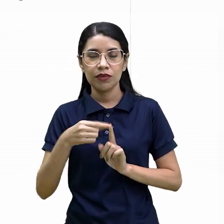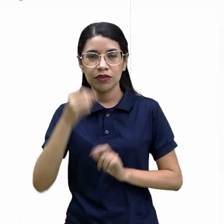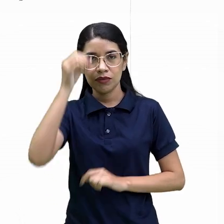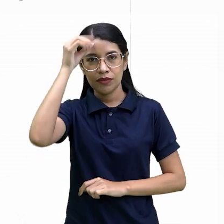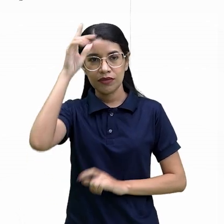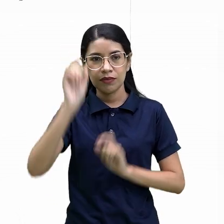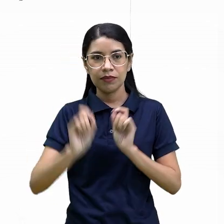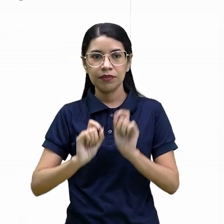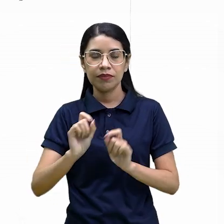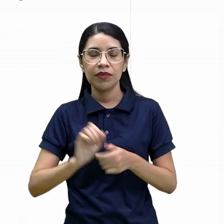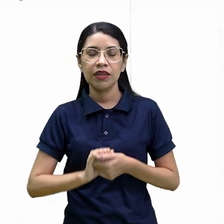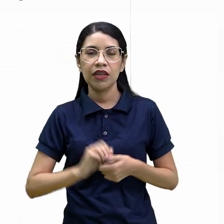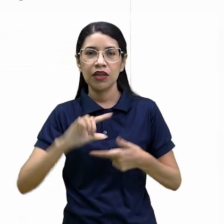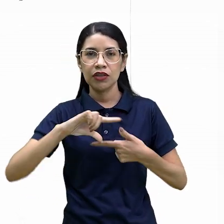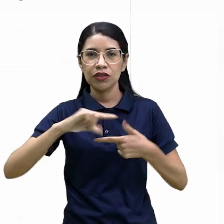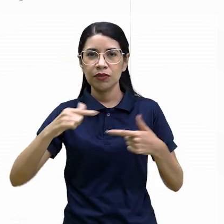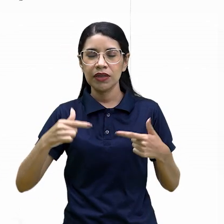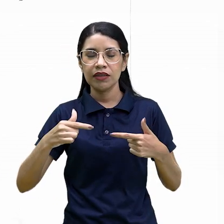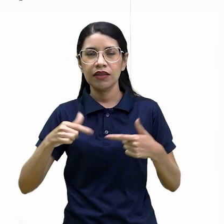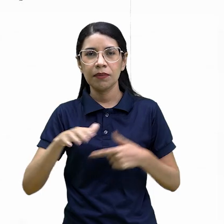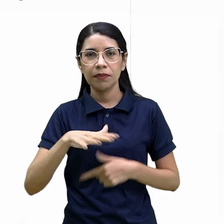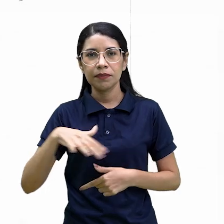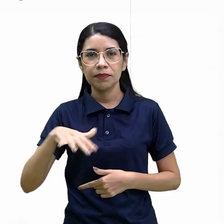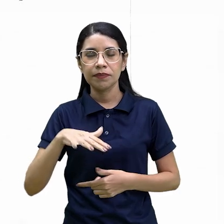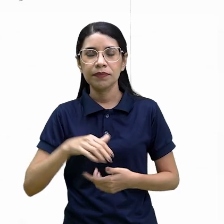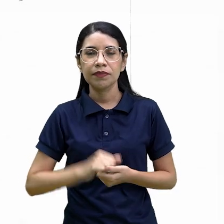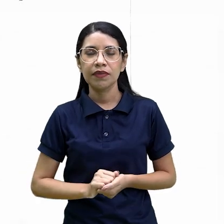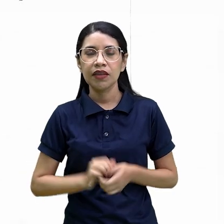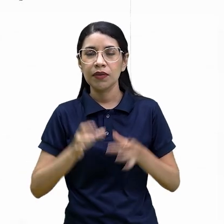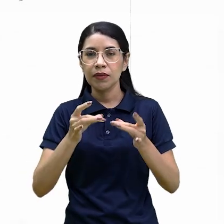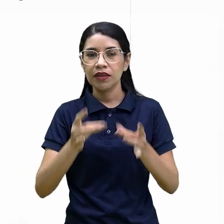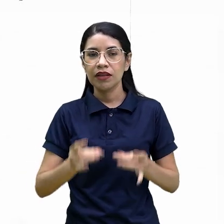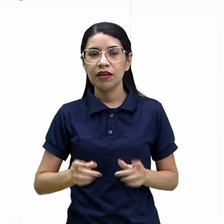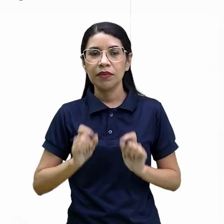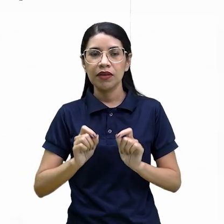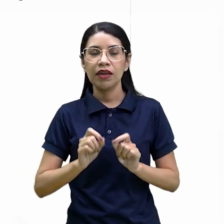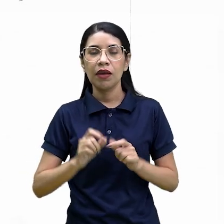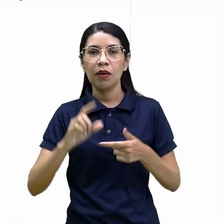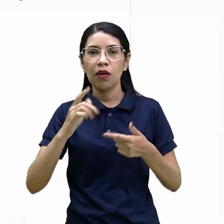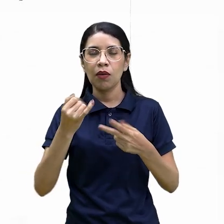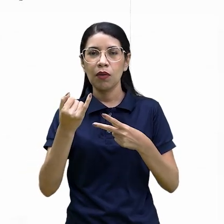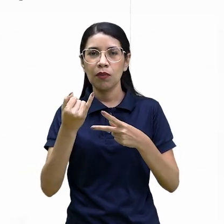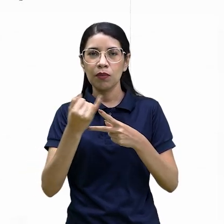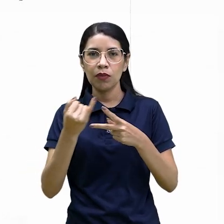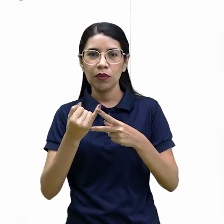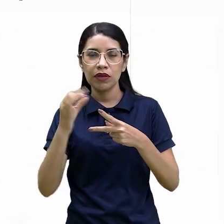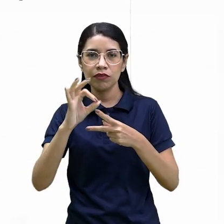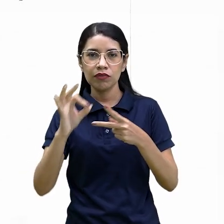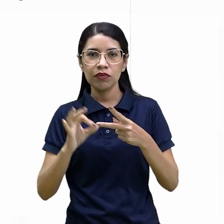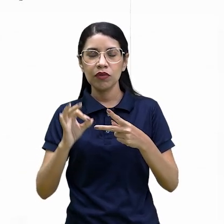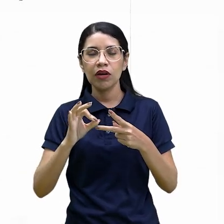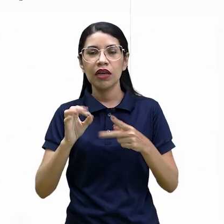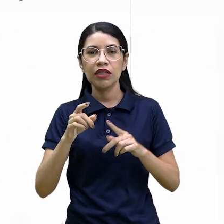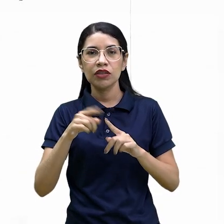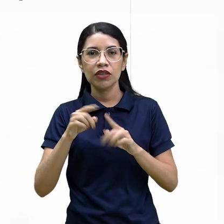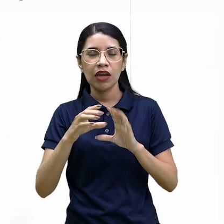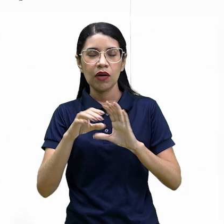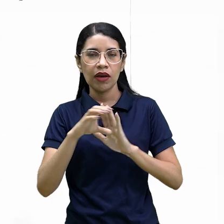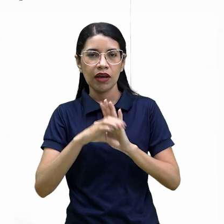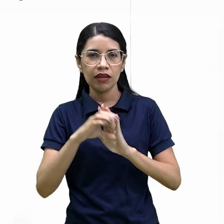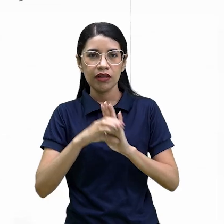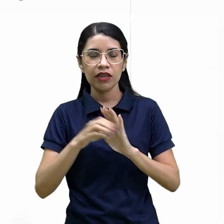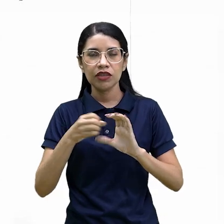de conhecimento, geometria plana. Detalhamento, polígonos regulares, definições